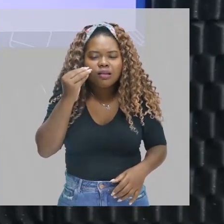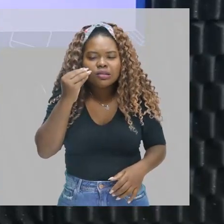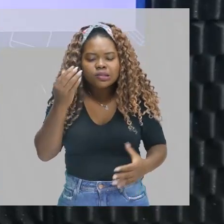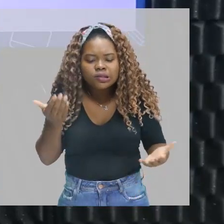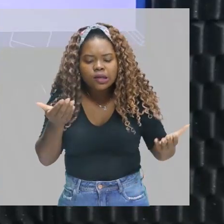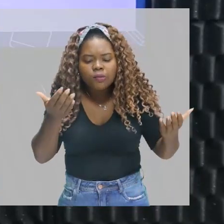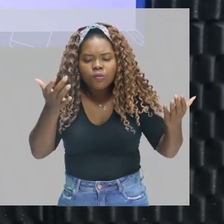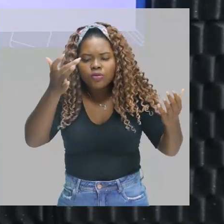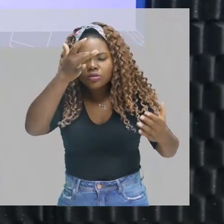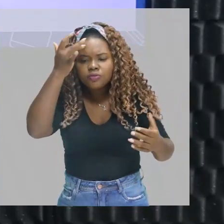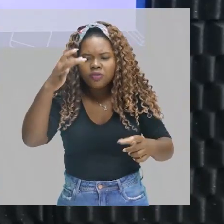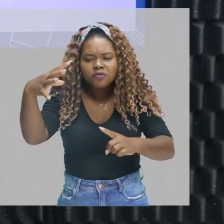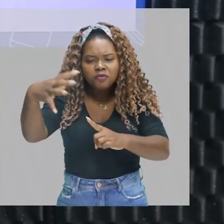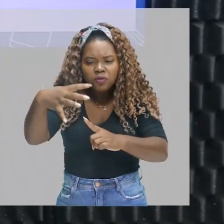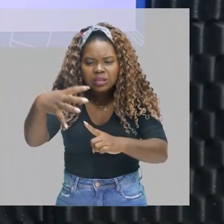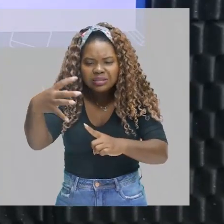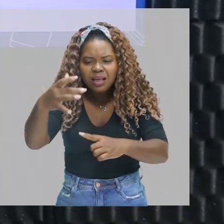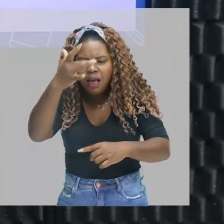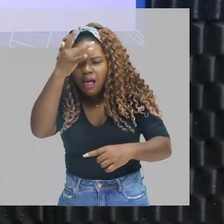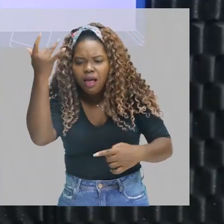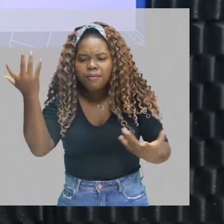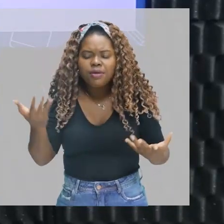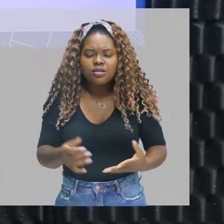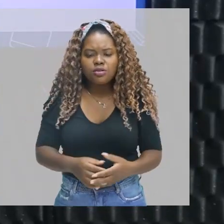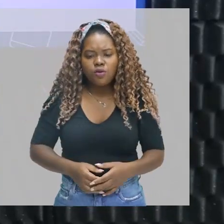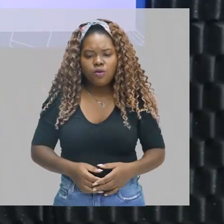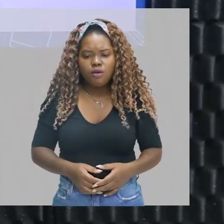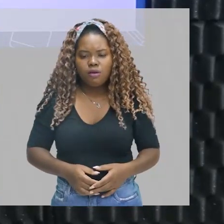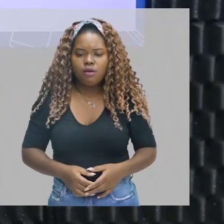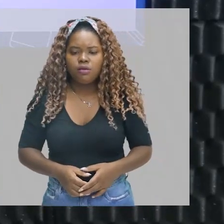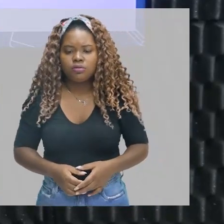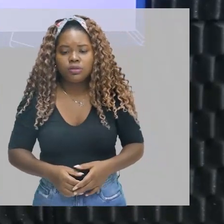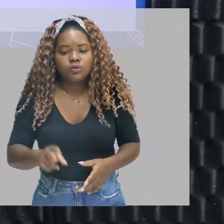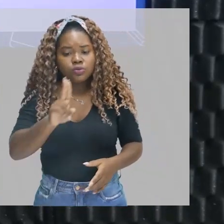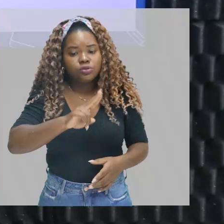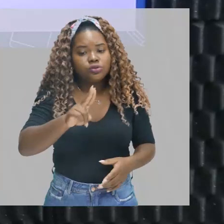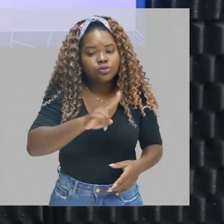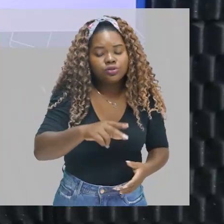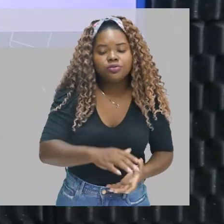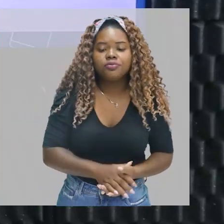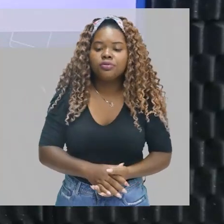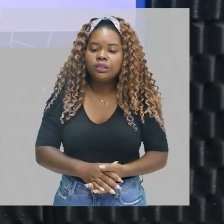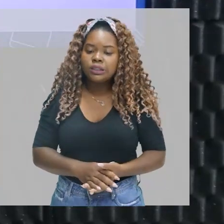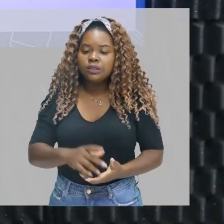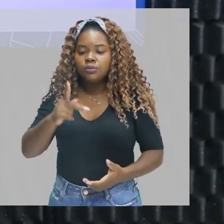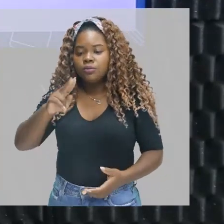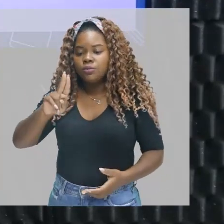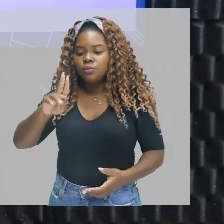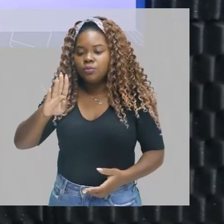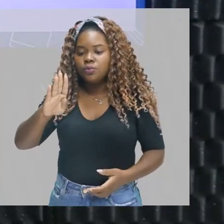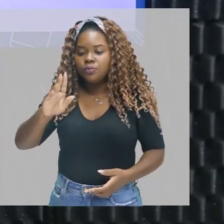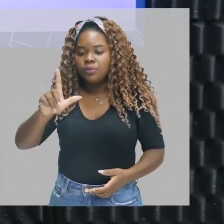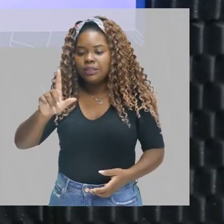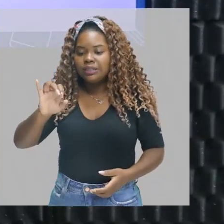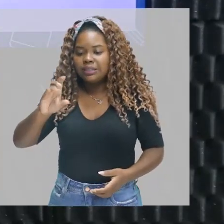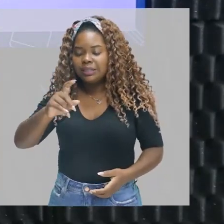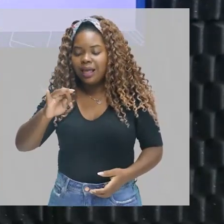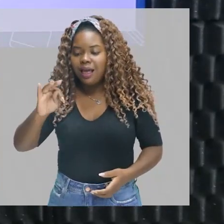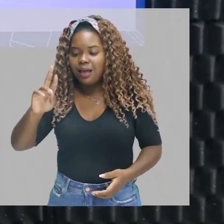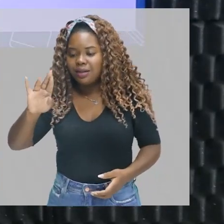convencer, persuadir. Então, é muito utilizado o quê? Nas campanhas publicitárias, né? Em campanhas